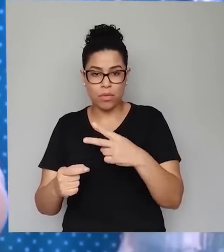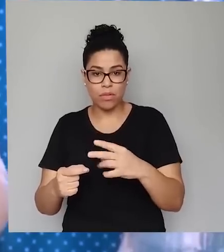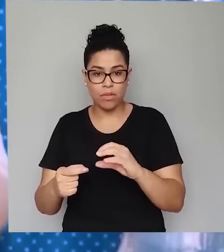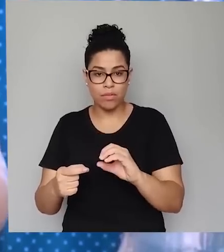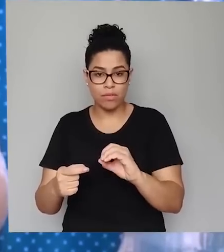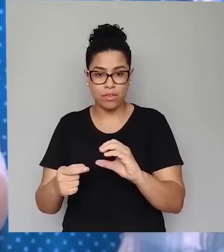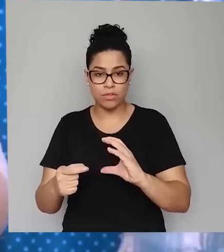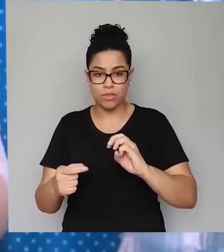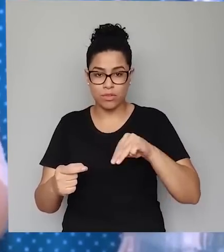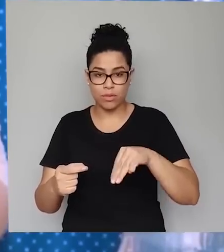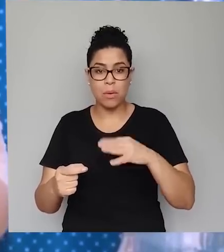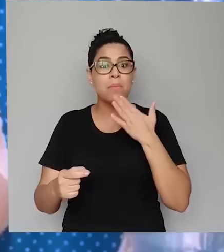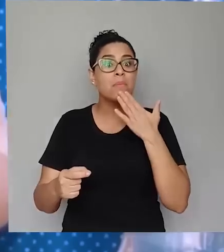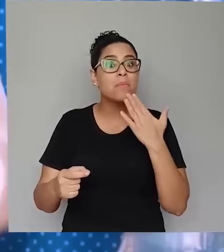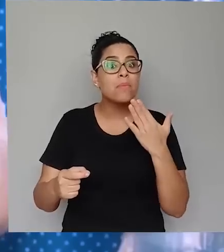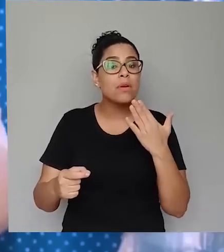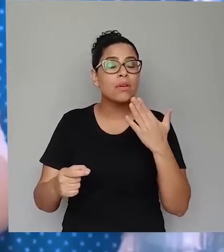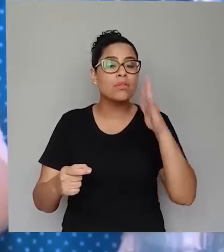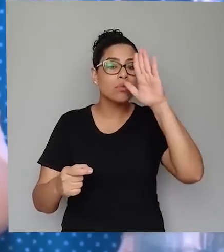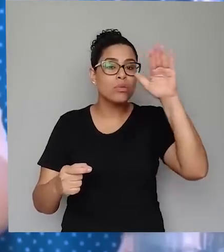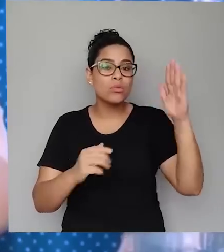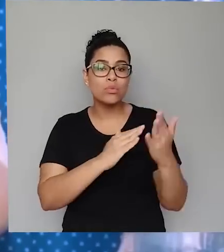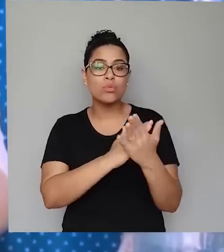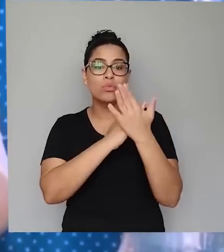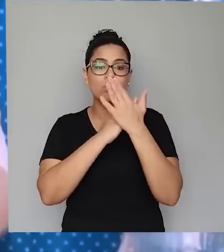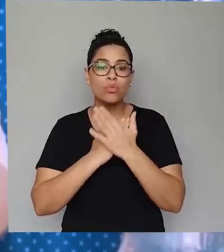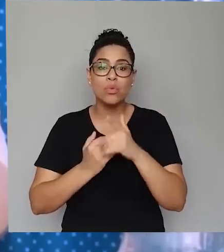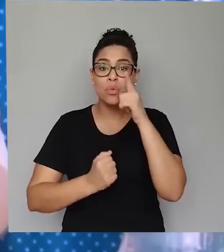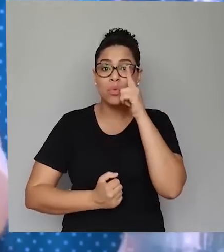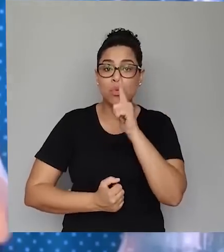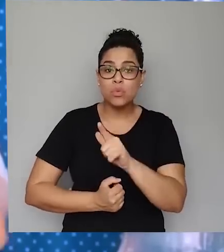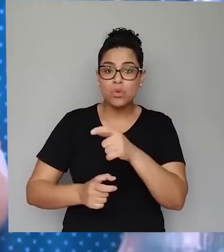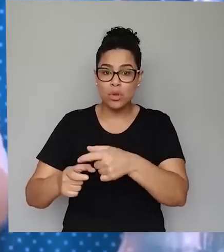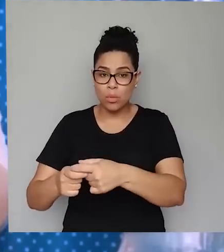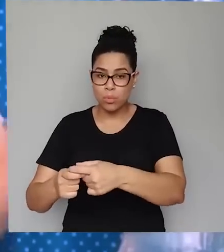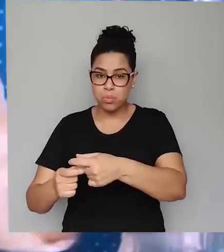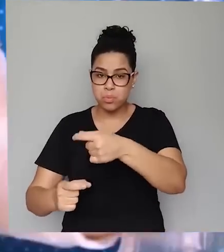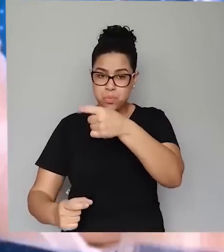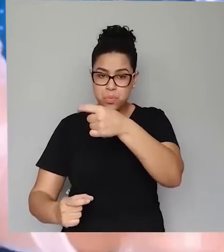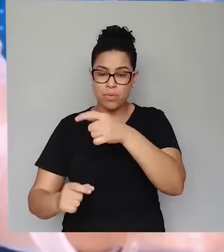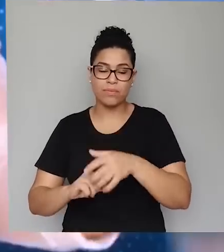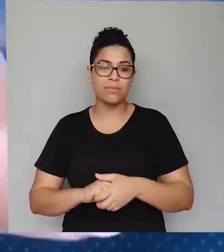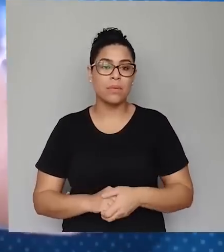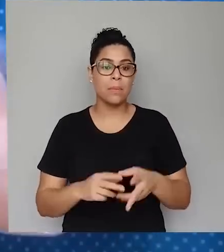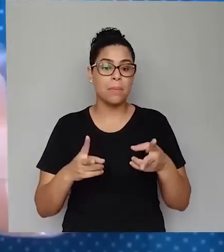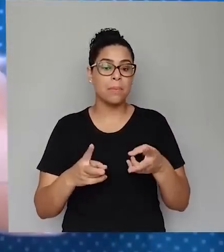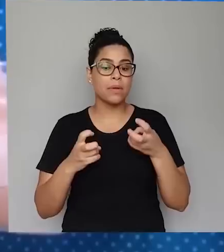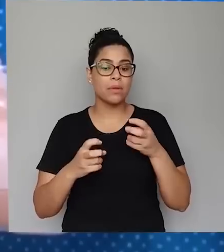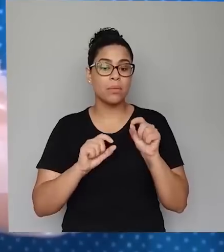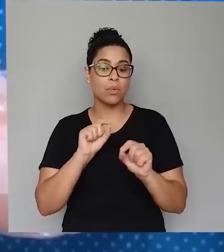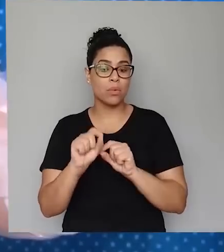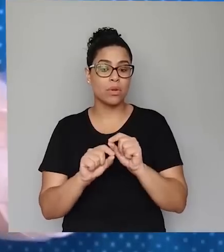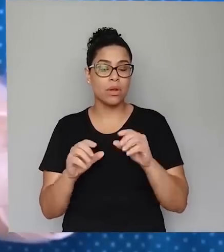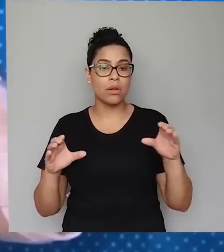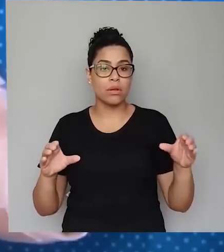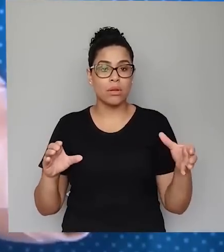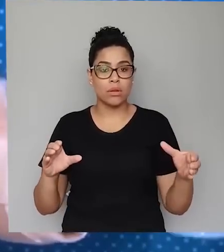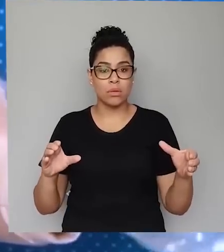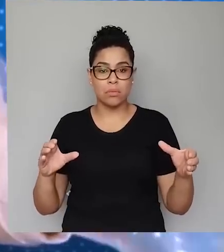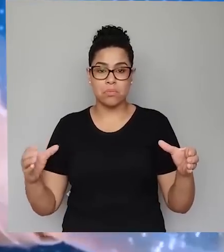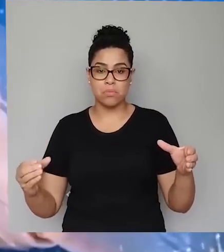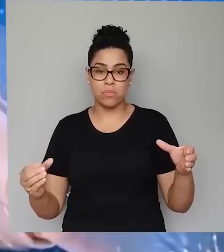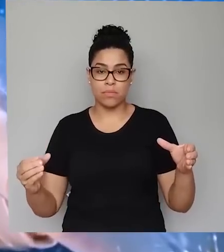aqui. Peça a ajuda de um adulto para você conseguir um pedacinho deste cano, mas percebam que ele entra e sai